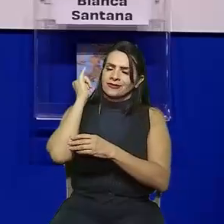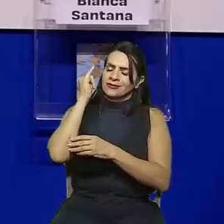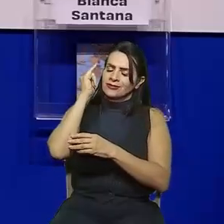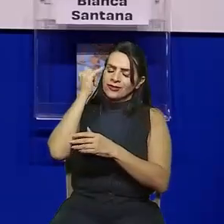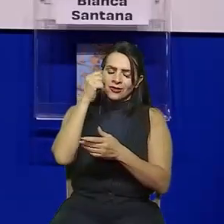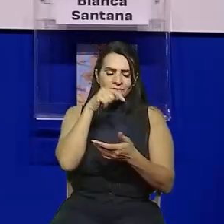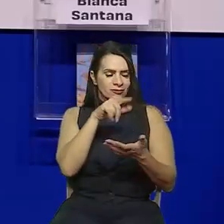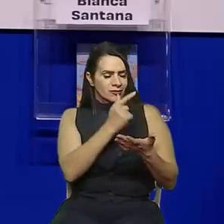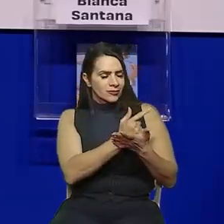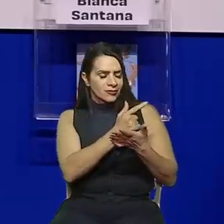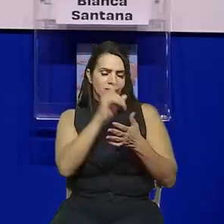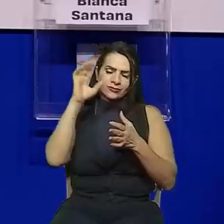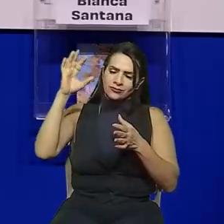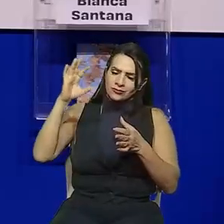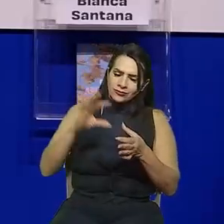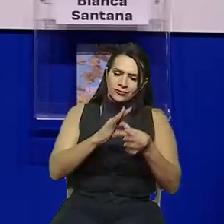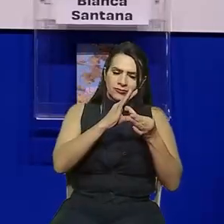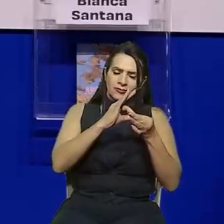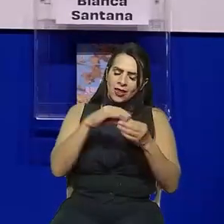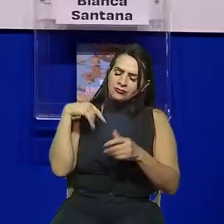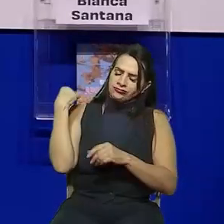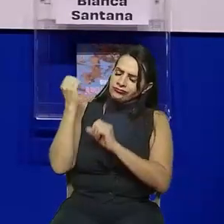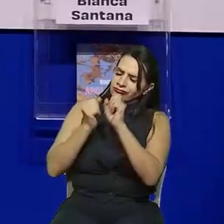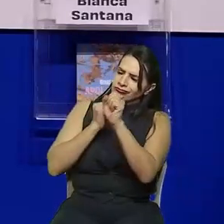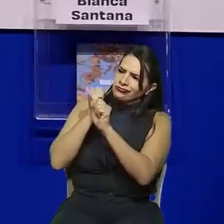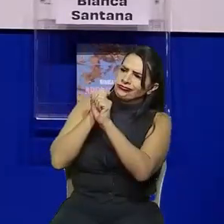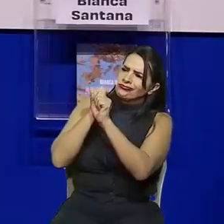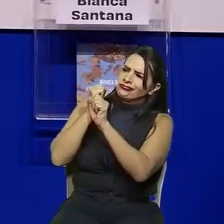livro, mas foram histórias escritas ao longo de muito tempo.